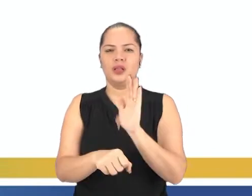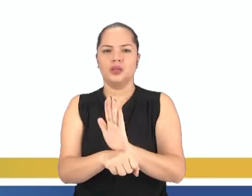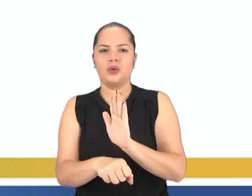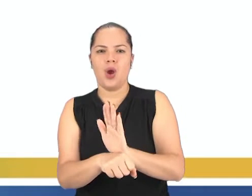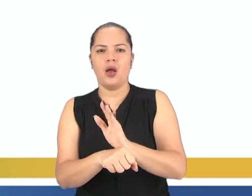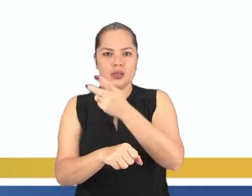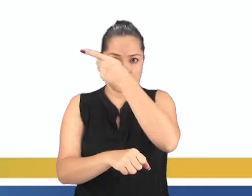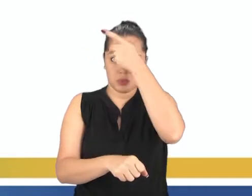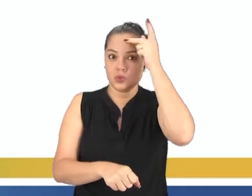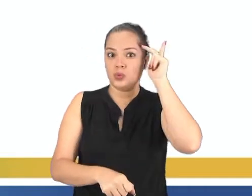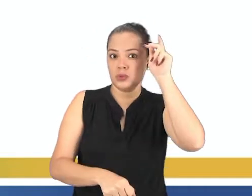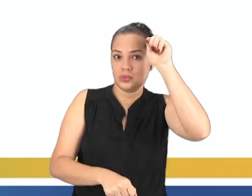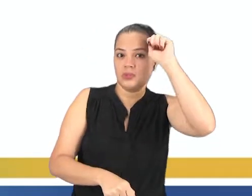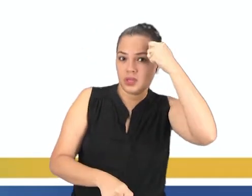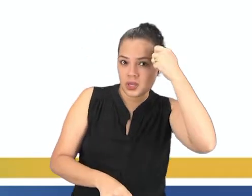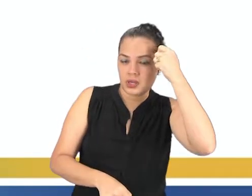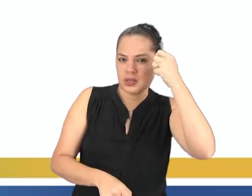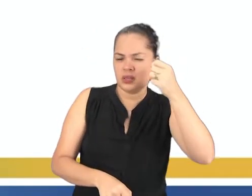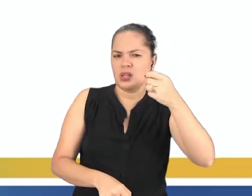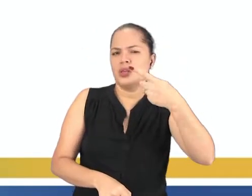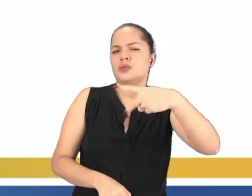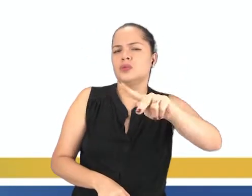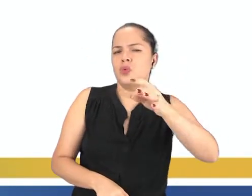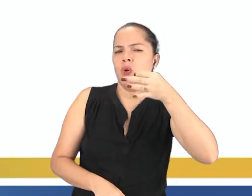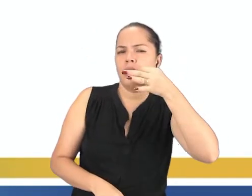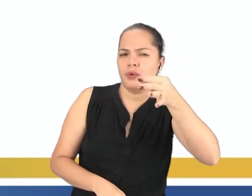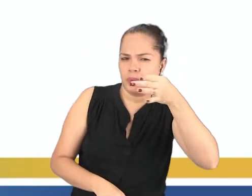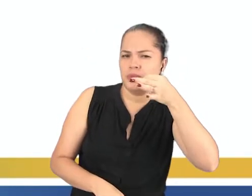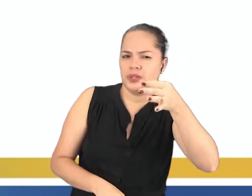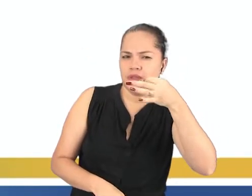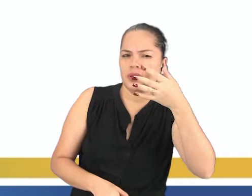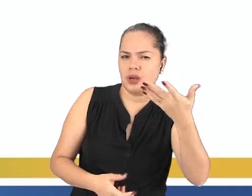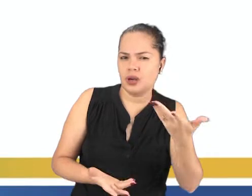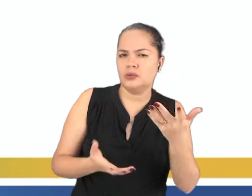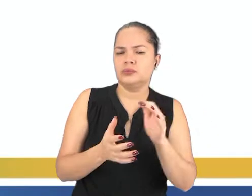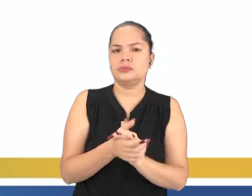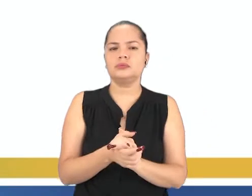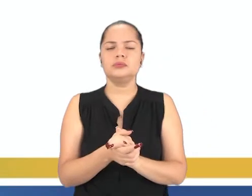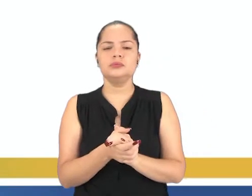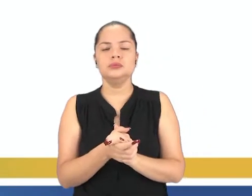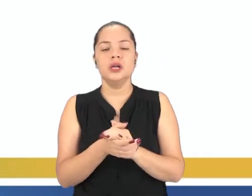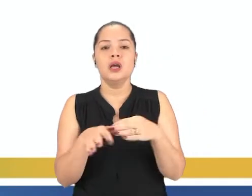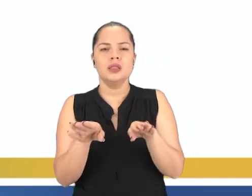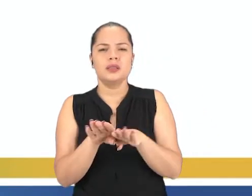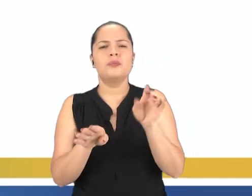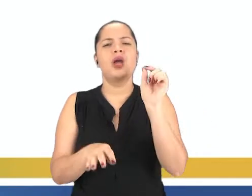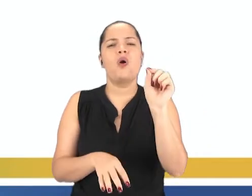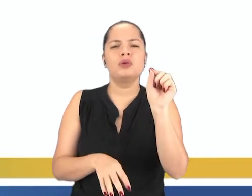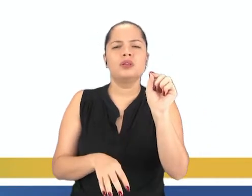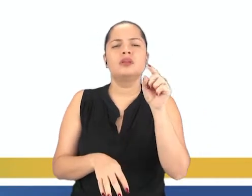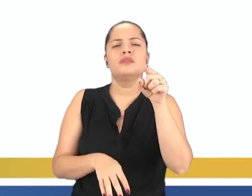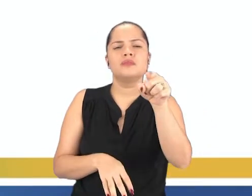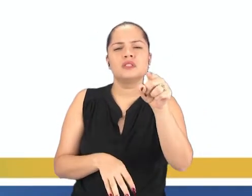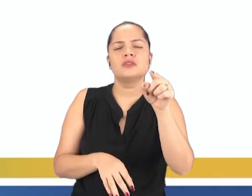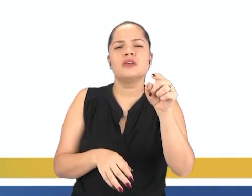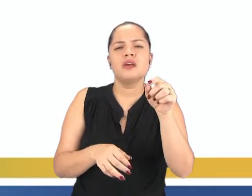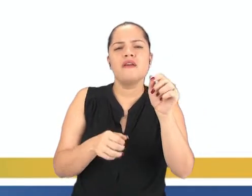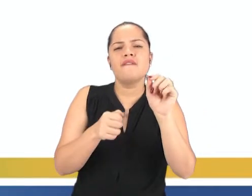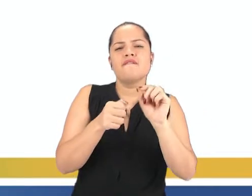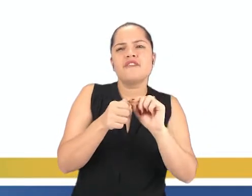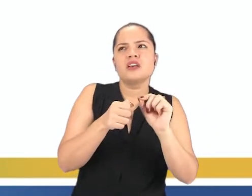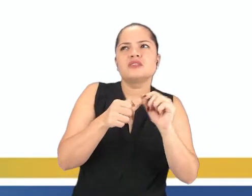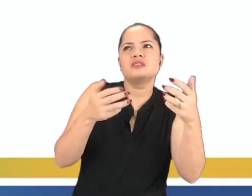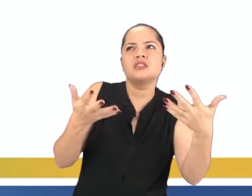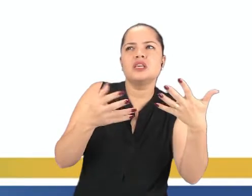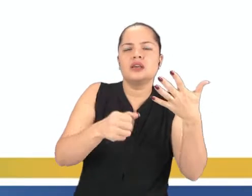em relação às respostas das pessoas à pergunta: o que você faria se o racismo acabasse hoje? O que você pensa sobre